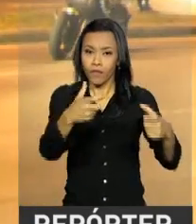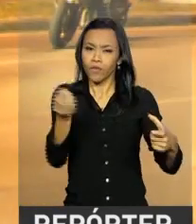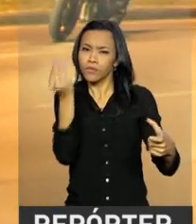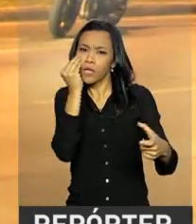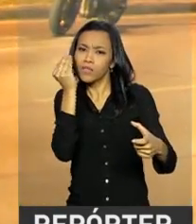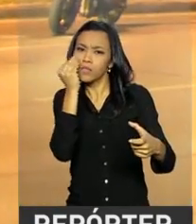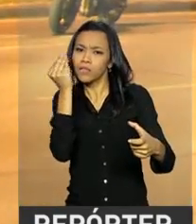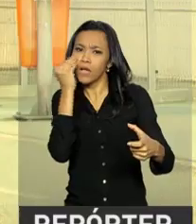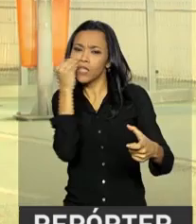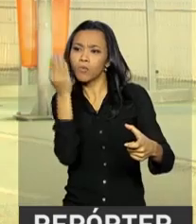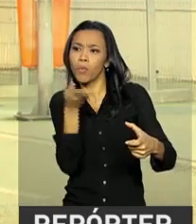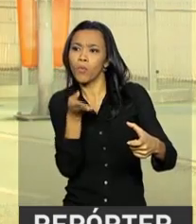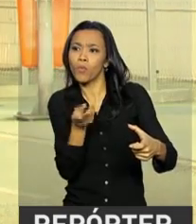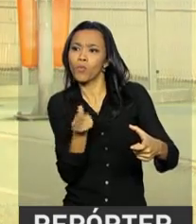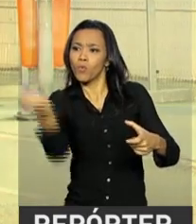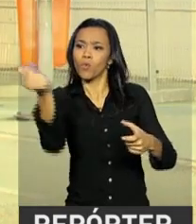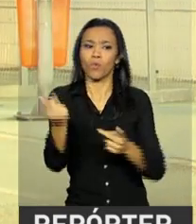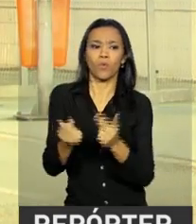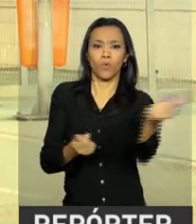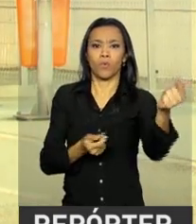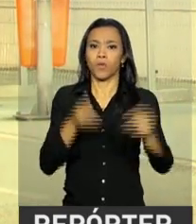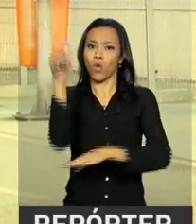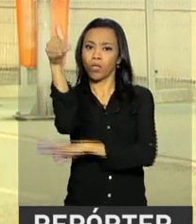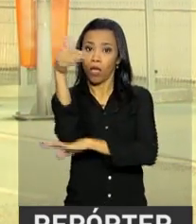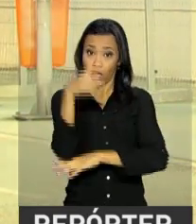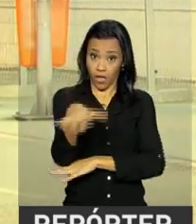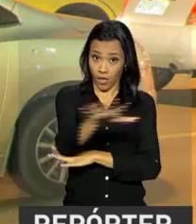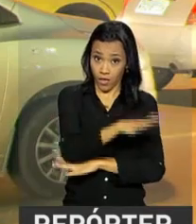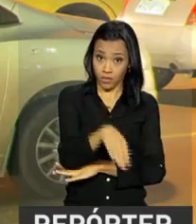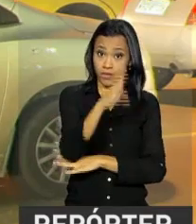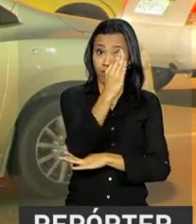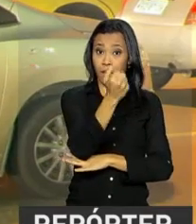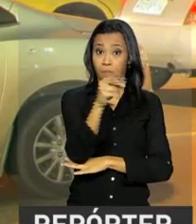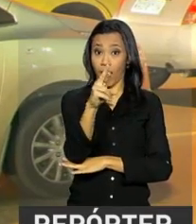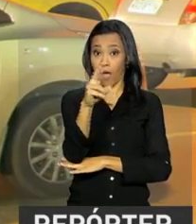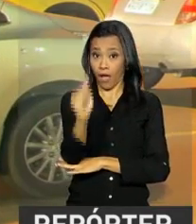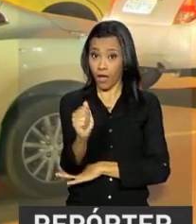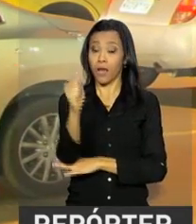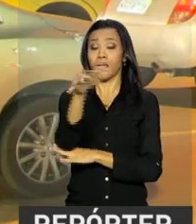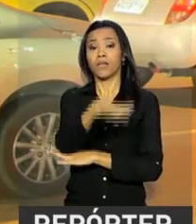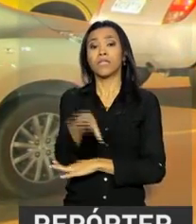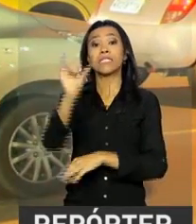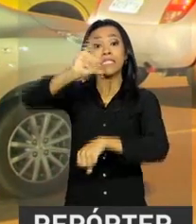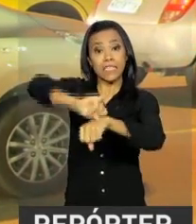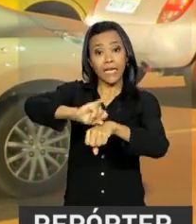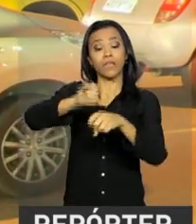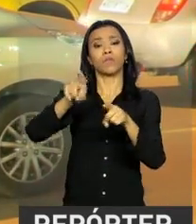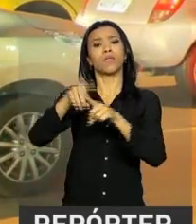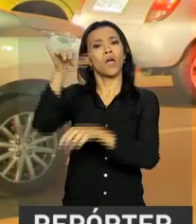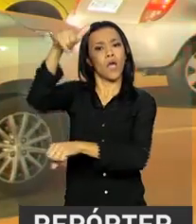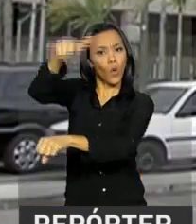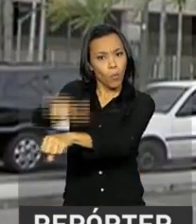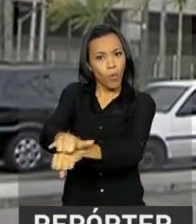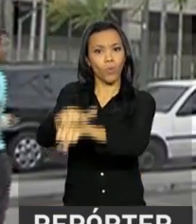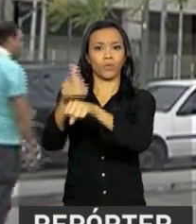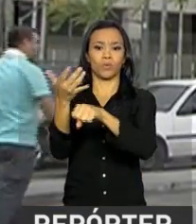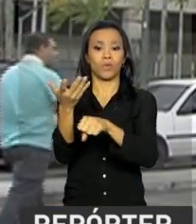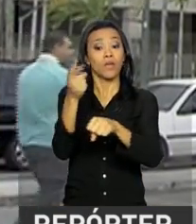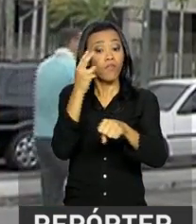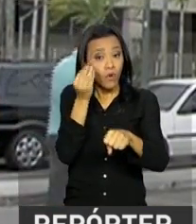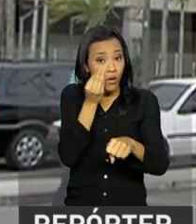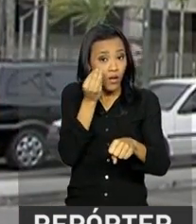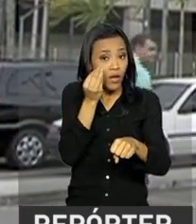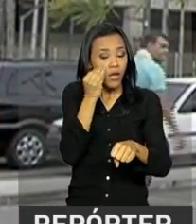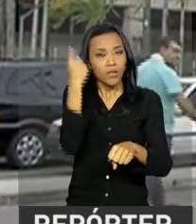como saída de delegações em hotéis da Barra da Tijuca, Zona Sul e Centro da cidade, além do aeroporto do Galeão. Foram mais